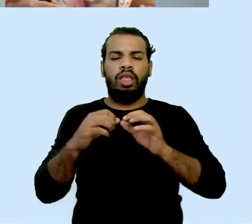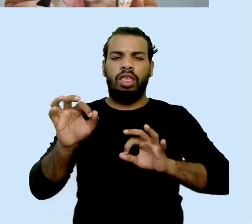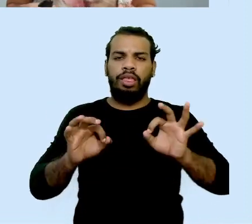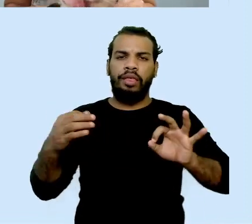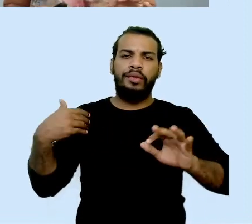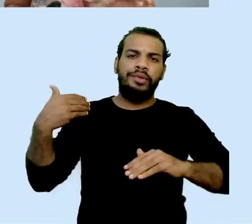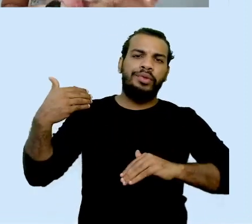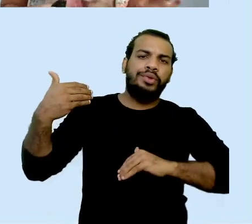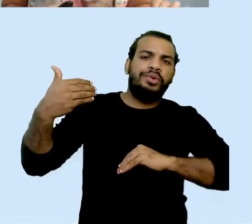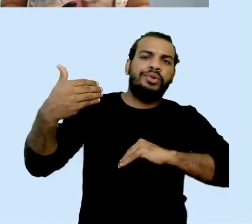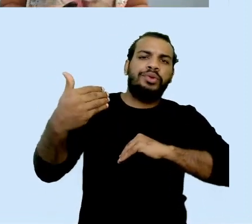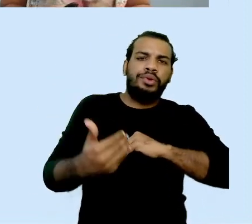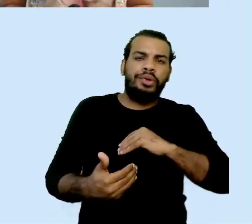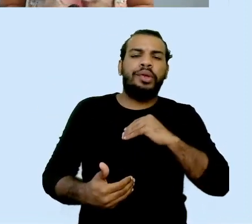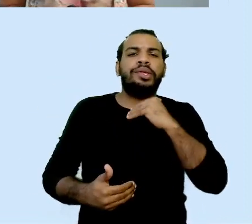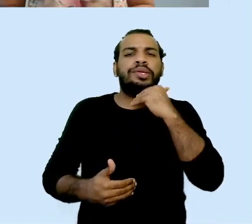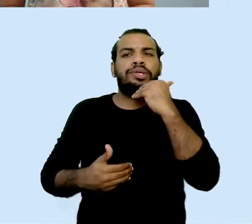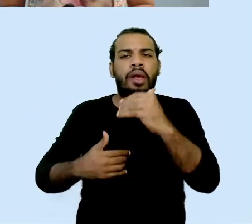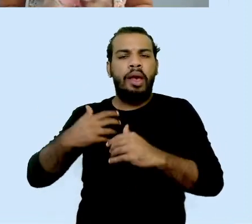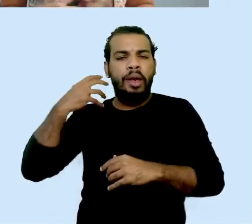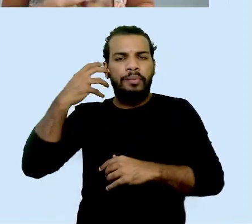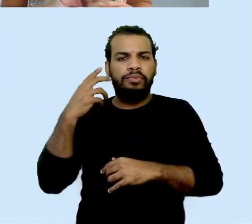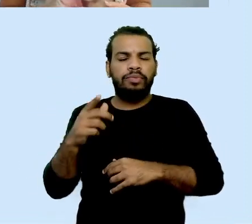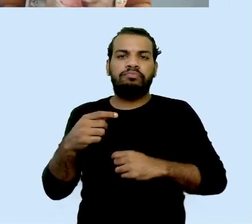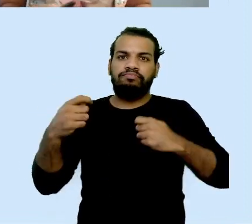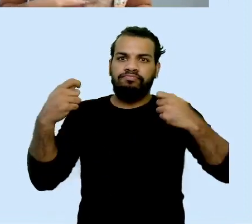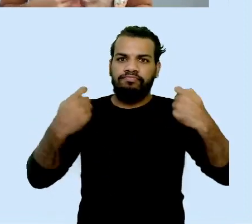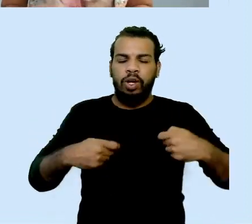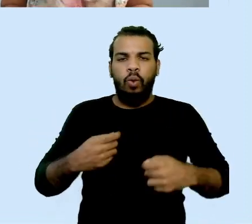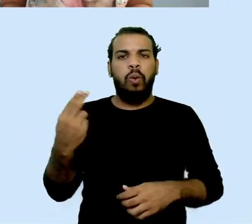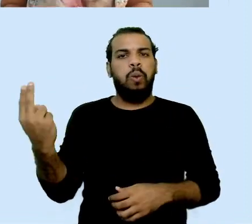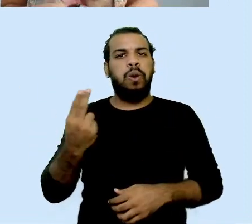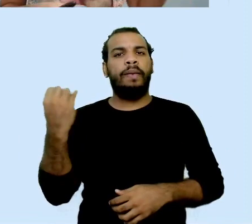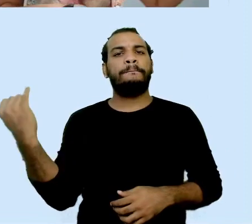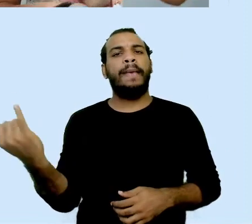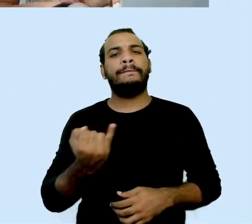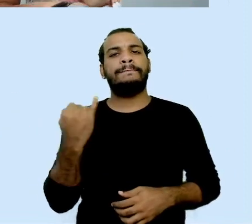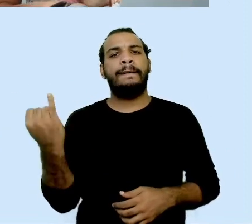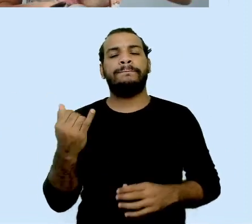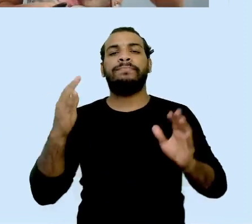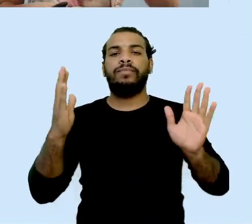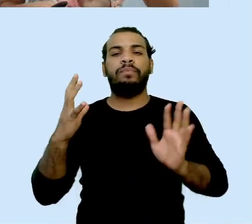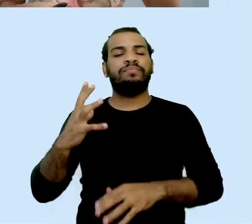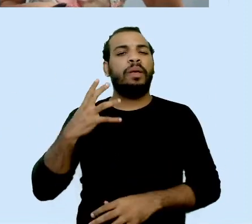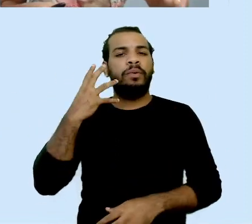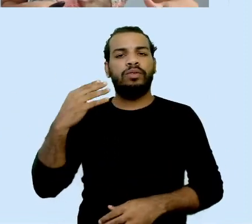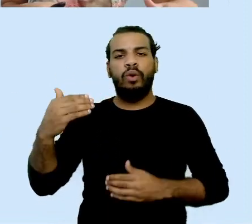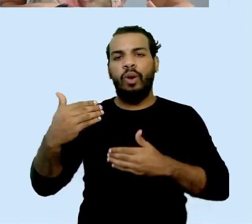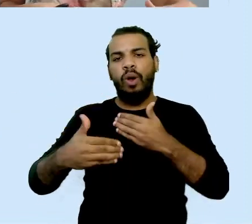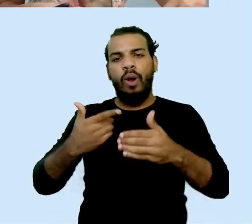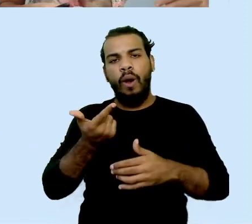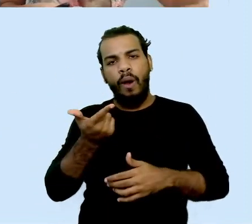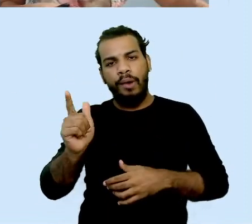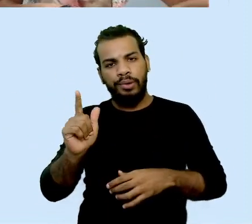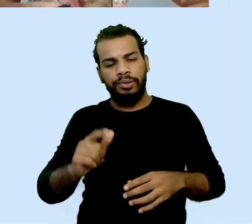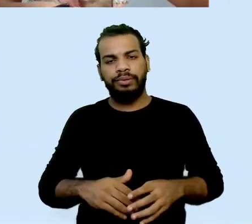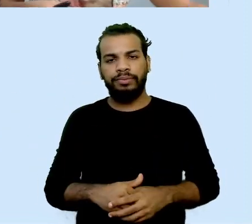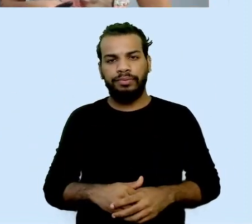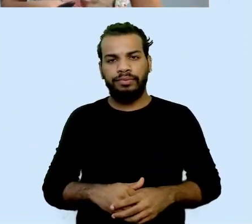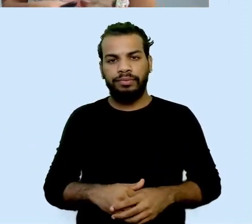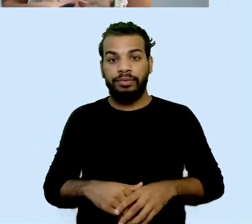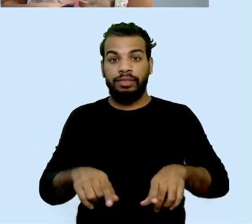música tornou-se um elemento indispensável. Porém, com o tempo, a música percorreu outros caminhos, além de